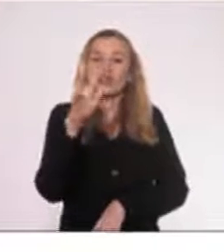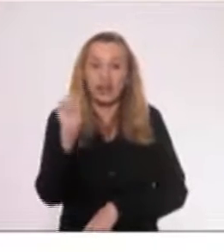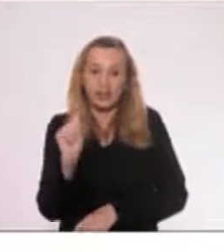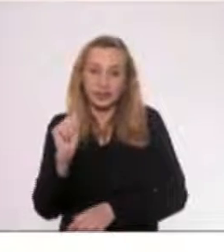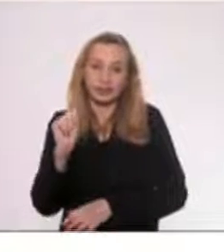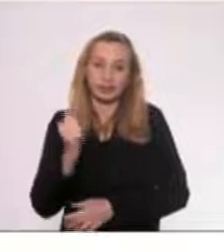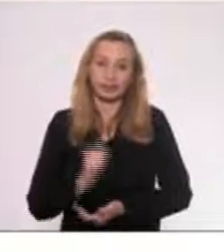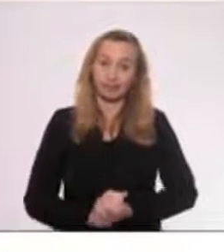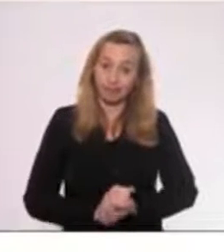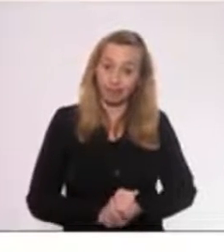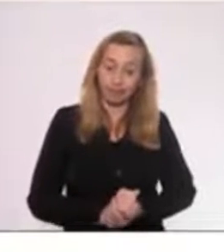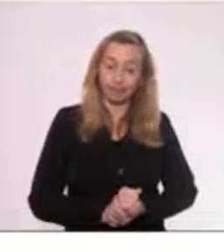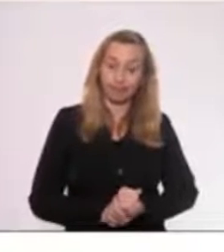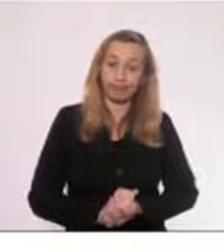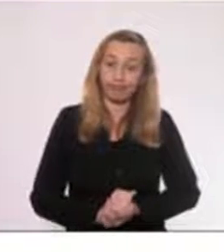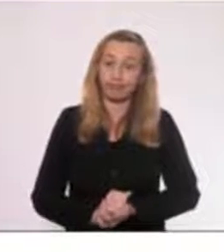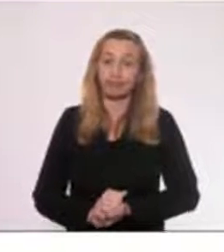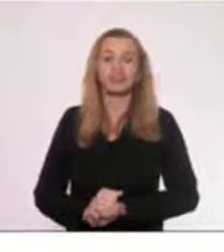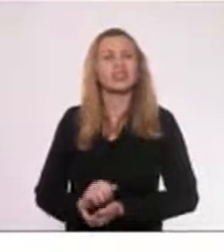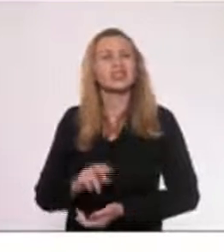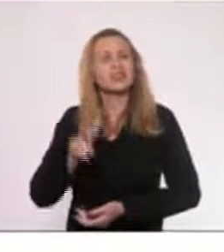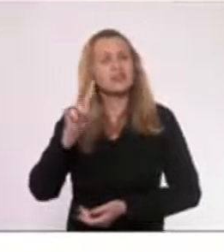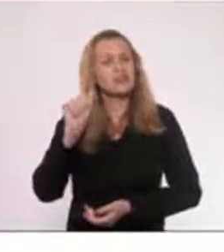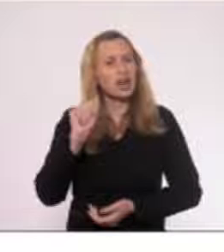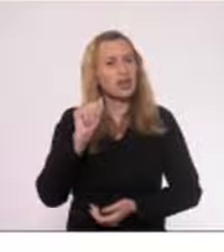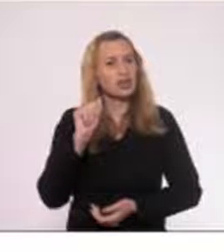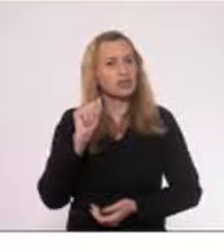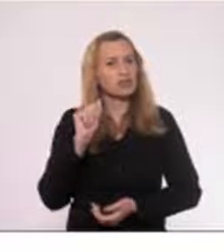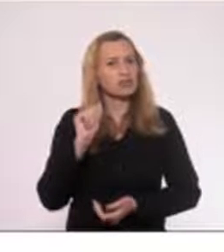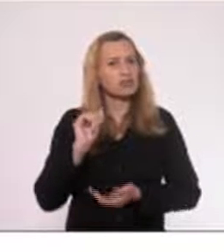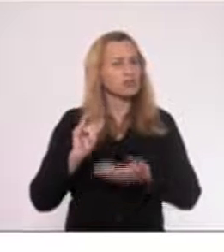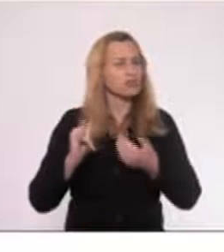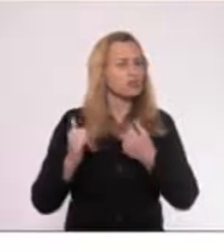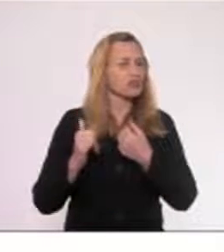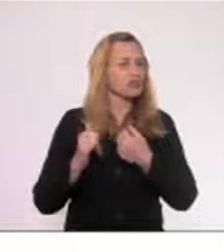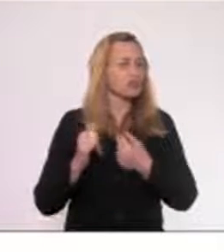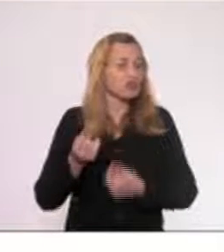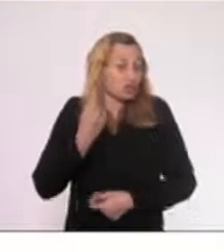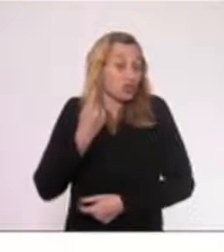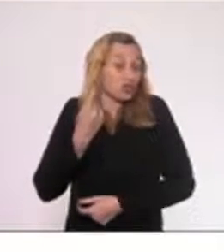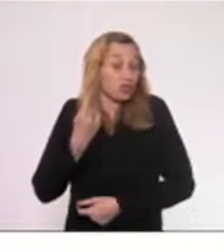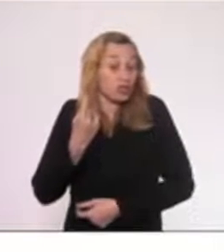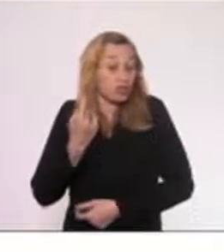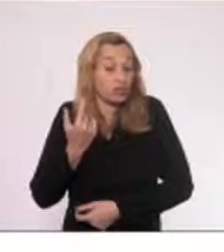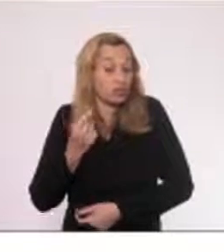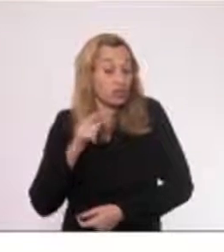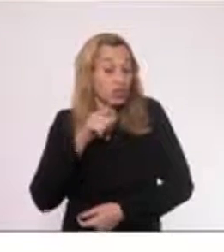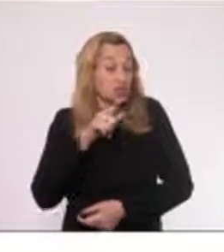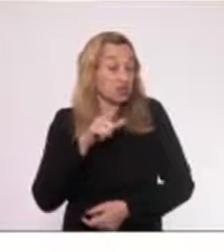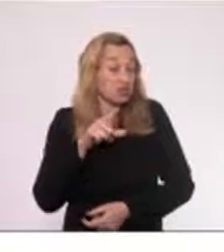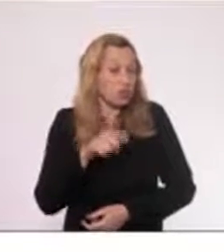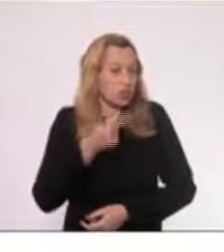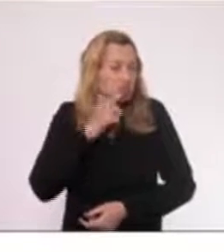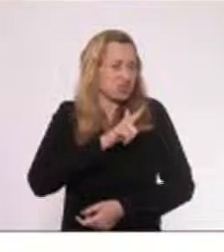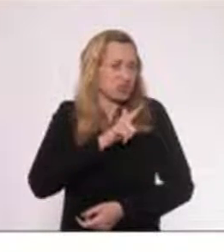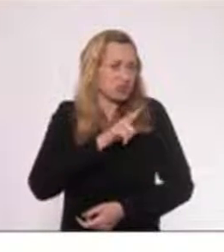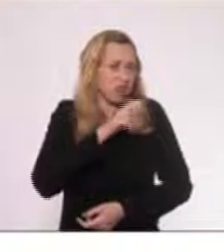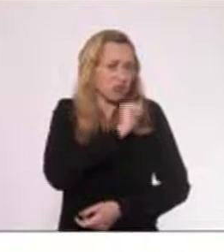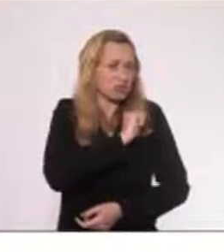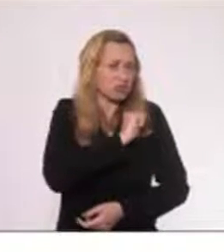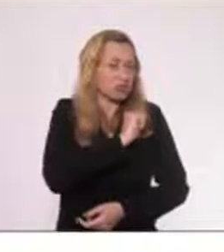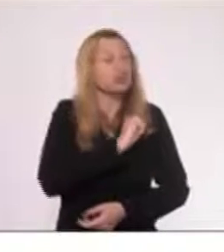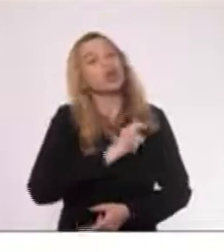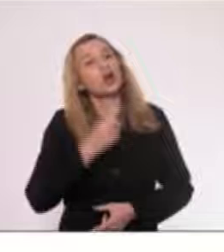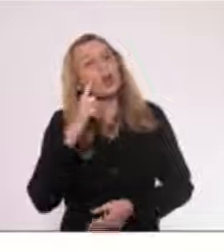vaga, e essa vaga misteriosamente foi ocupada por esse mesmo magnífico reitor. Eu percebo